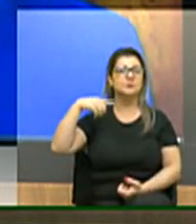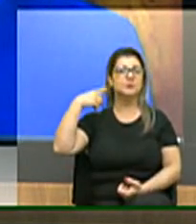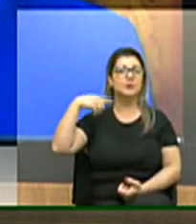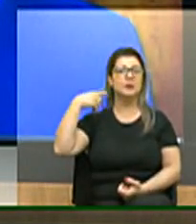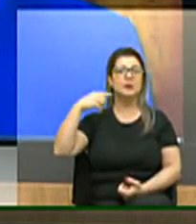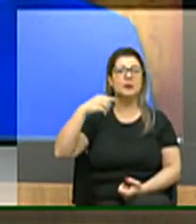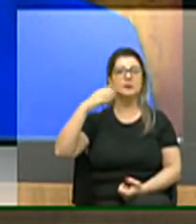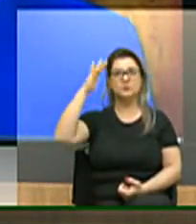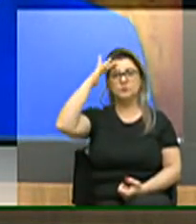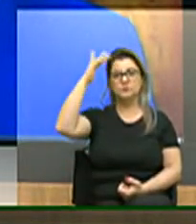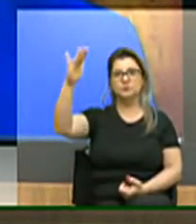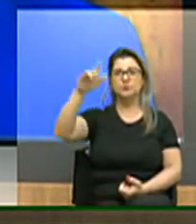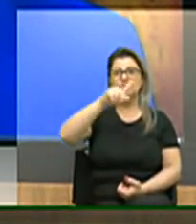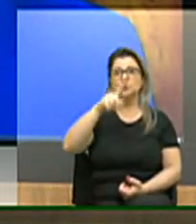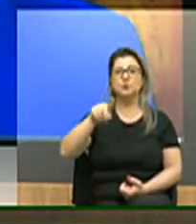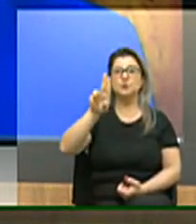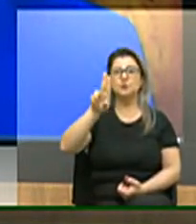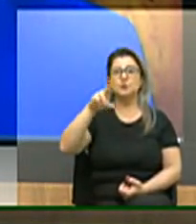Deputado Tenente Coronel Zucco.